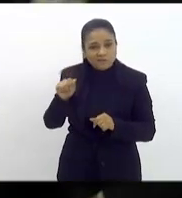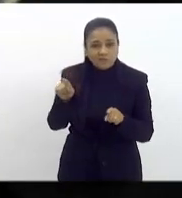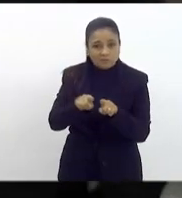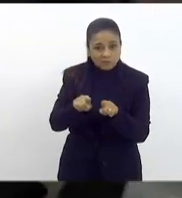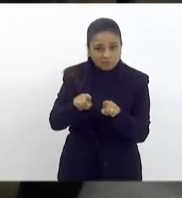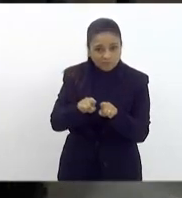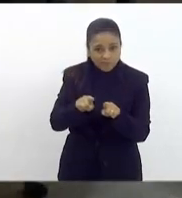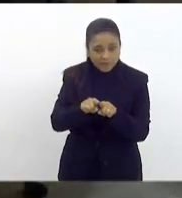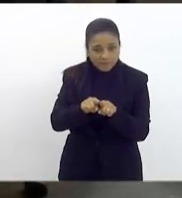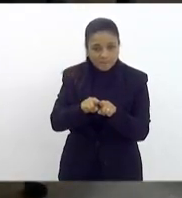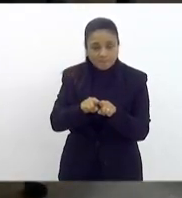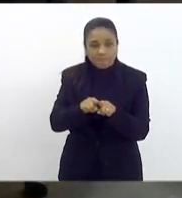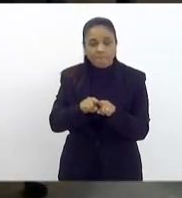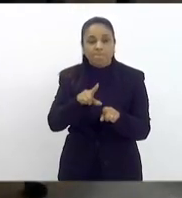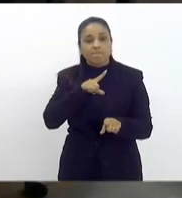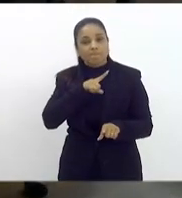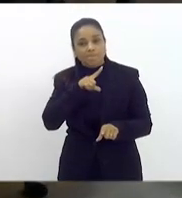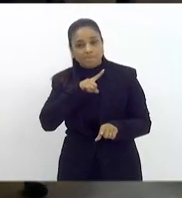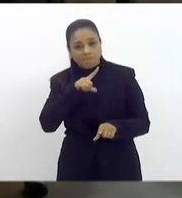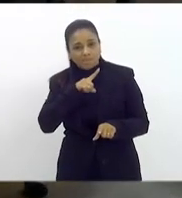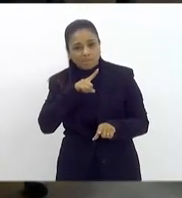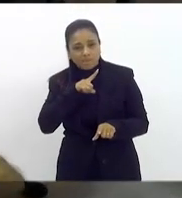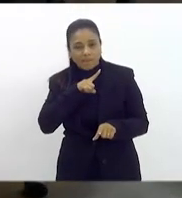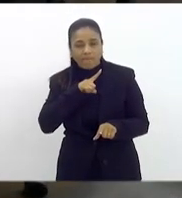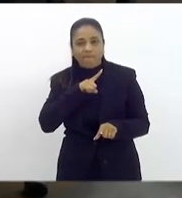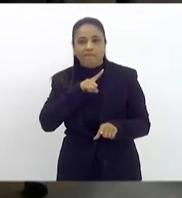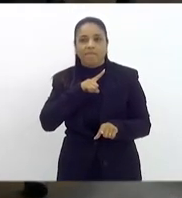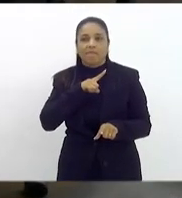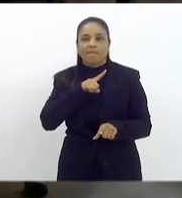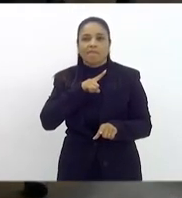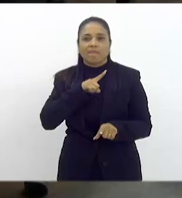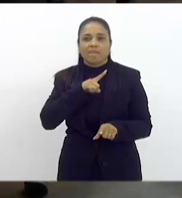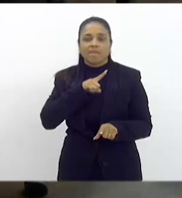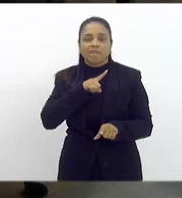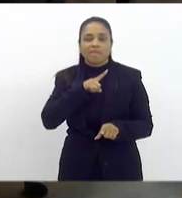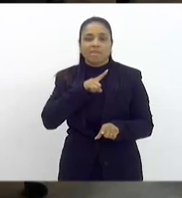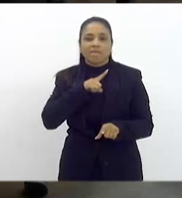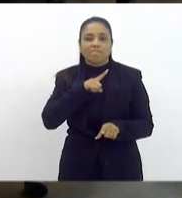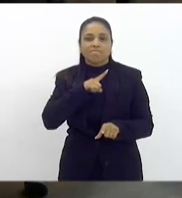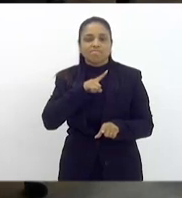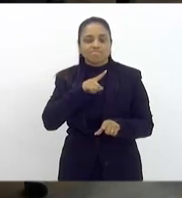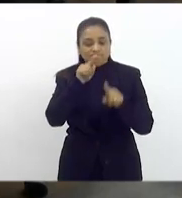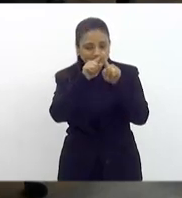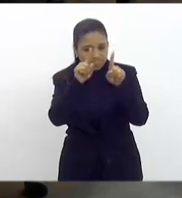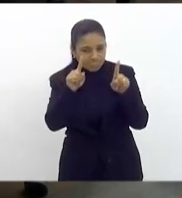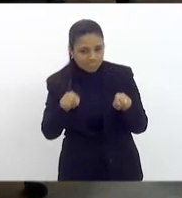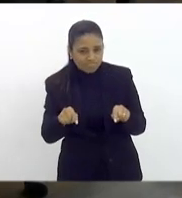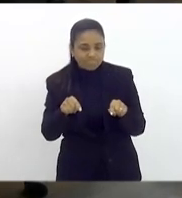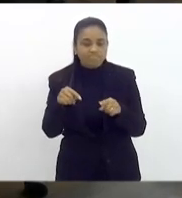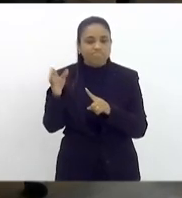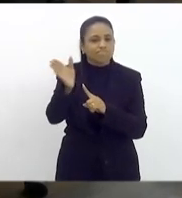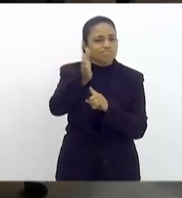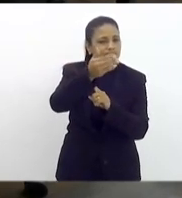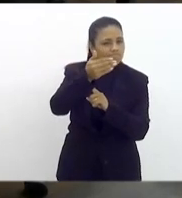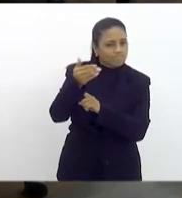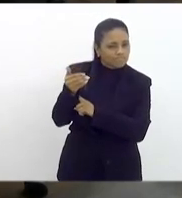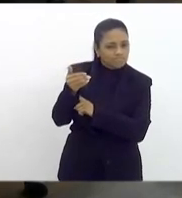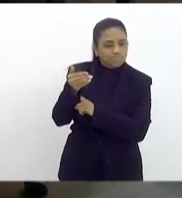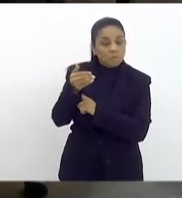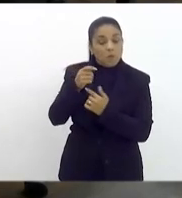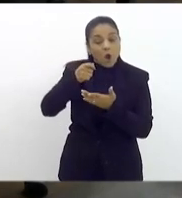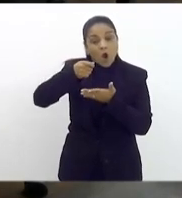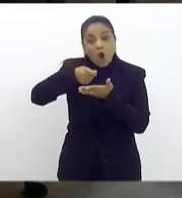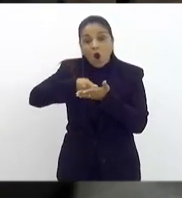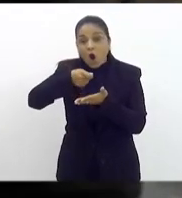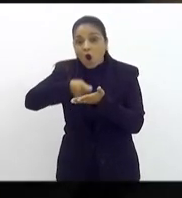têm toda uma trama de funcionários, tecnologia, para cobrar